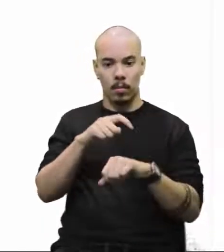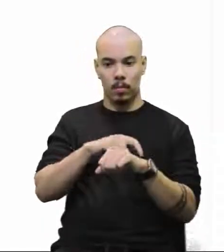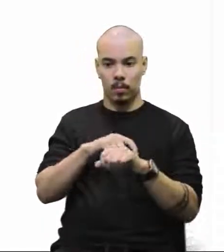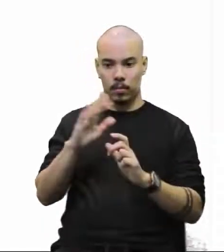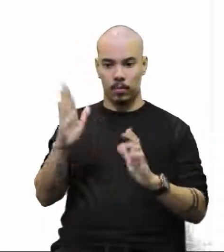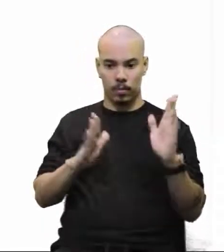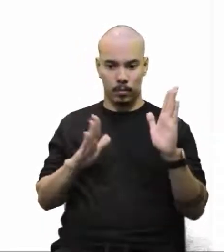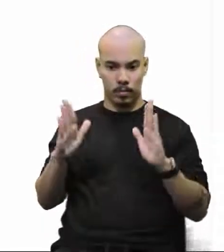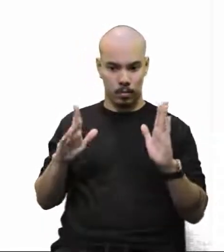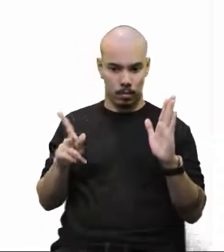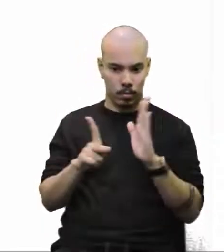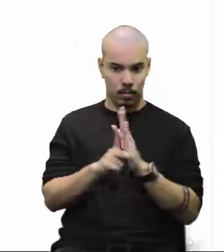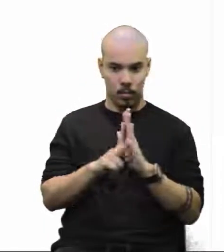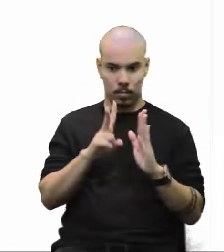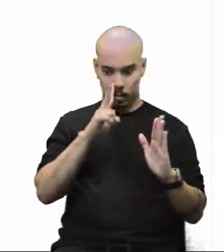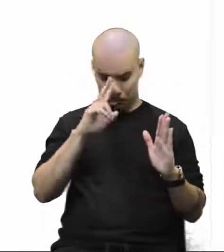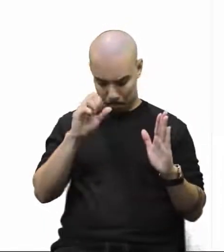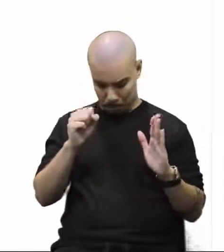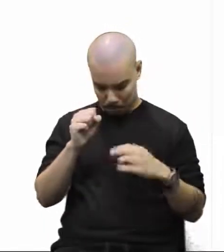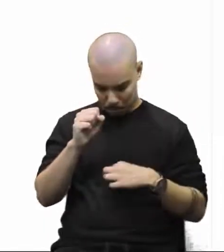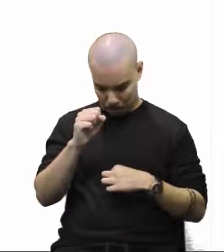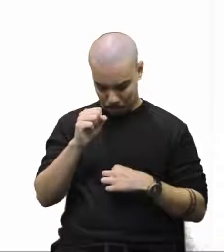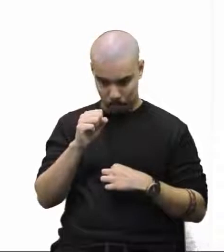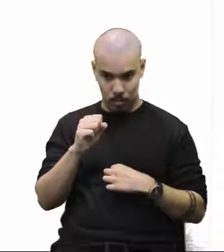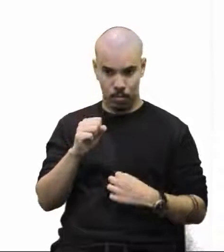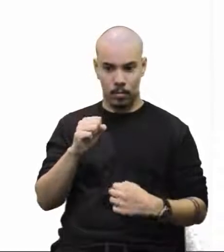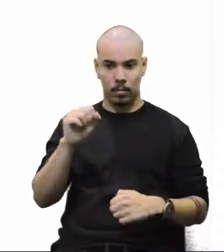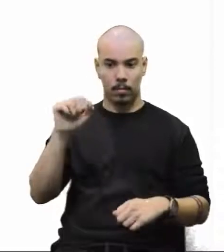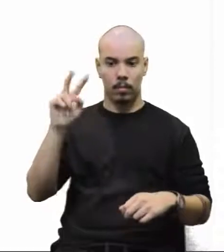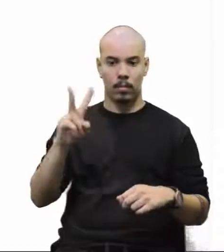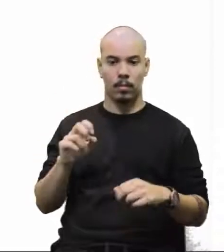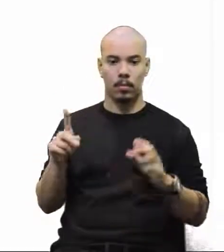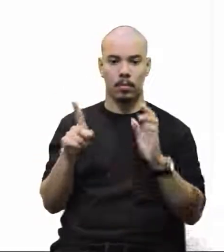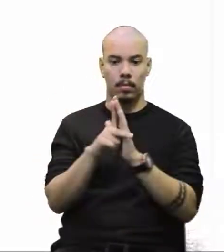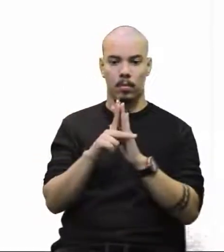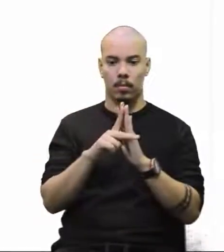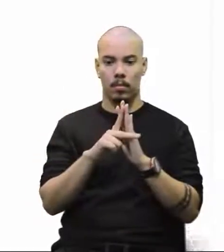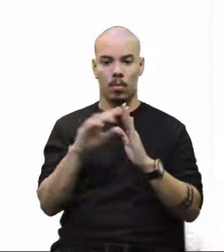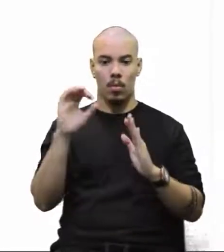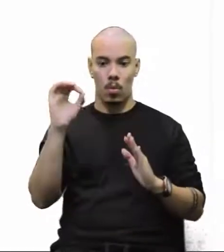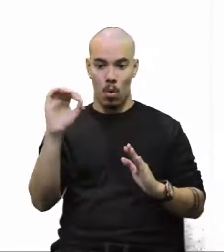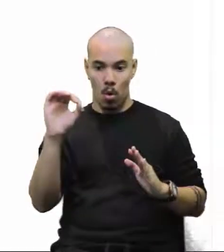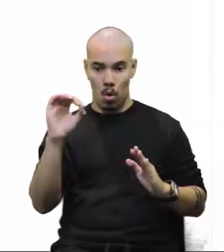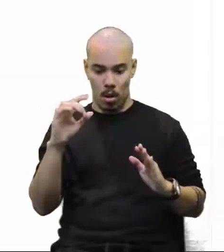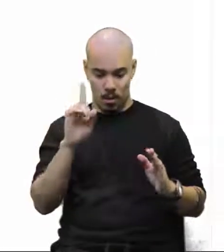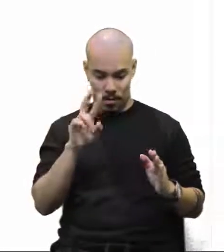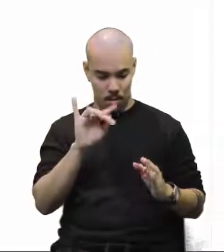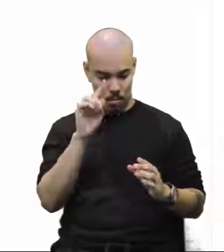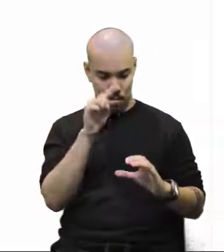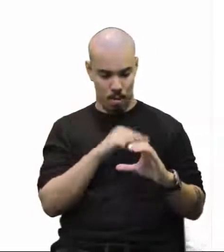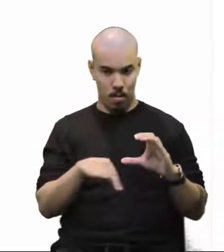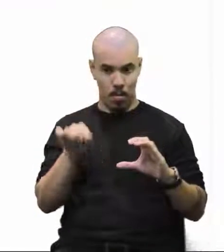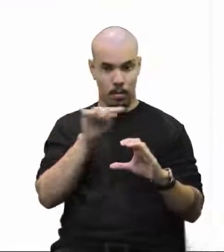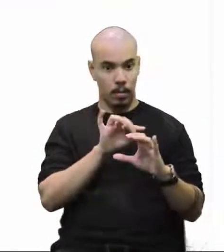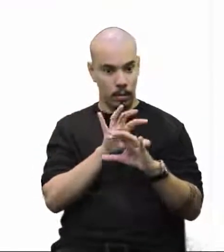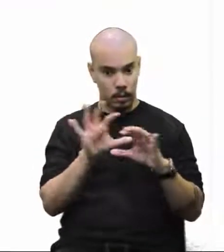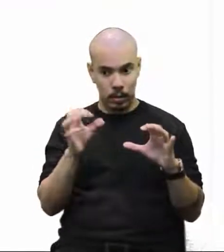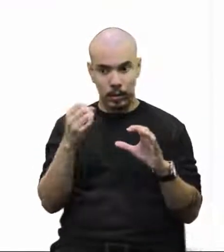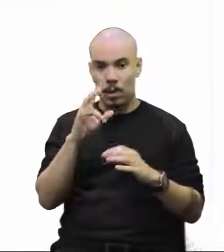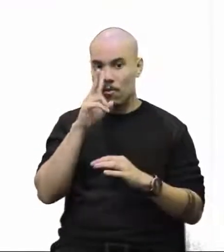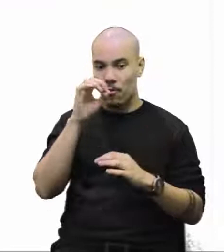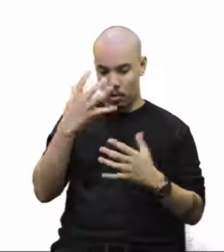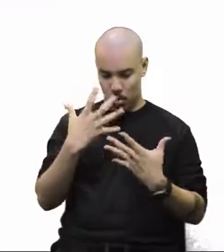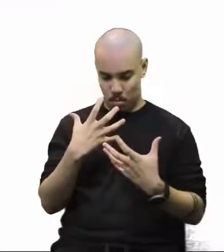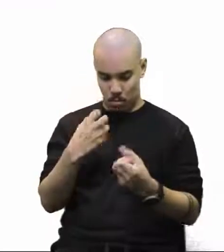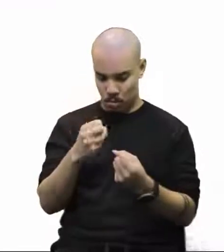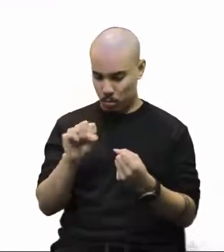rotação dessa força, em relação ao eixo O, o disco se põe a girar continuamente. Olha bem, a força que